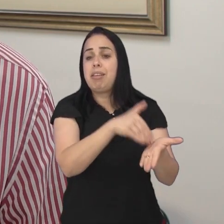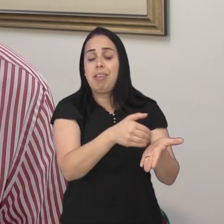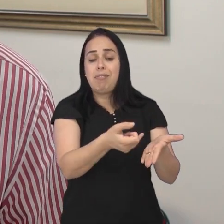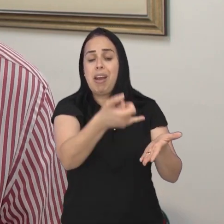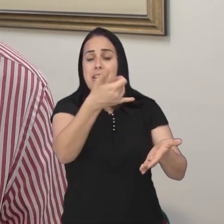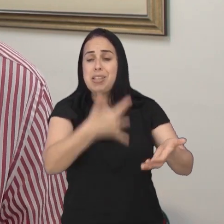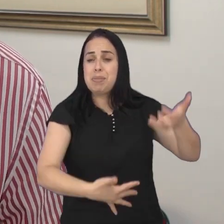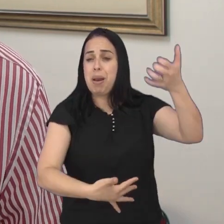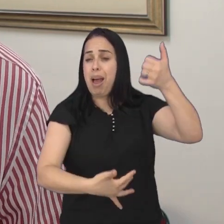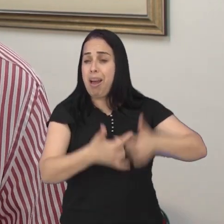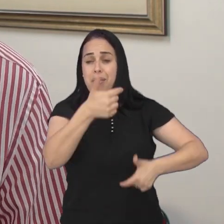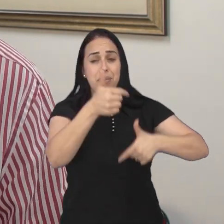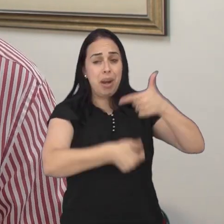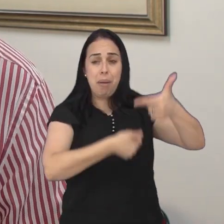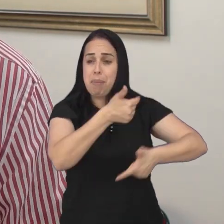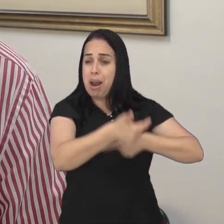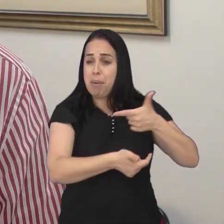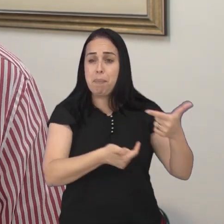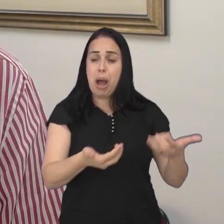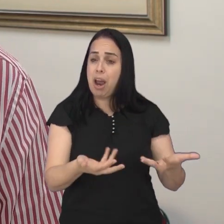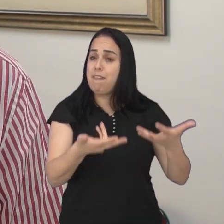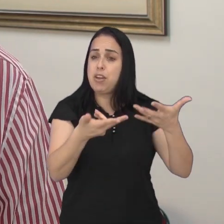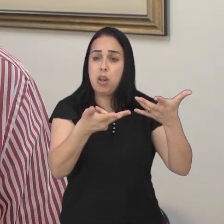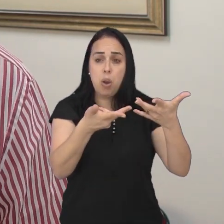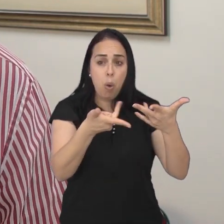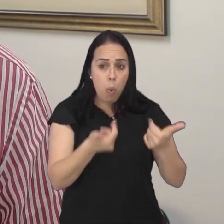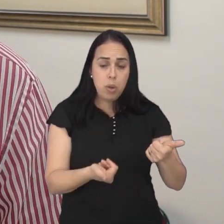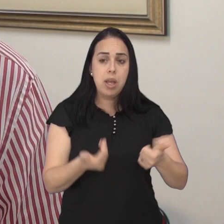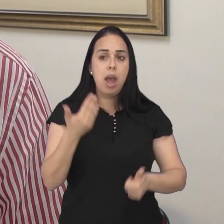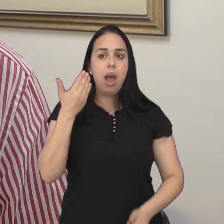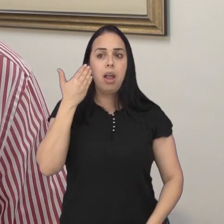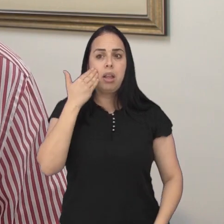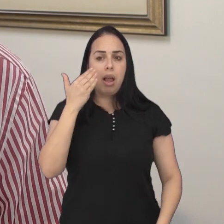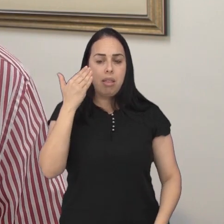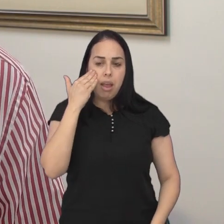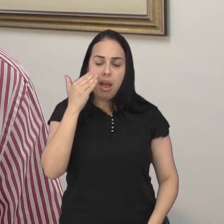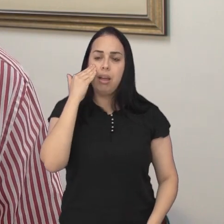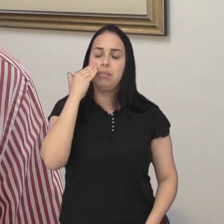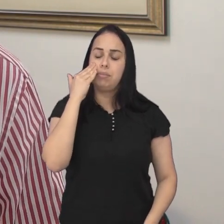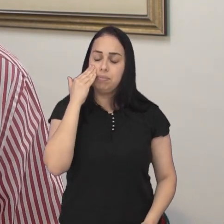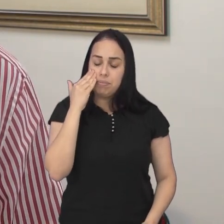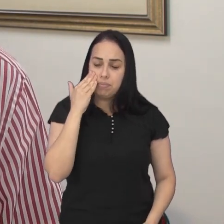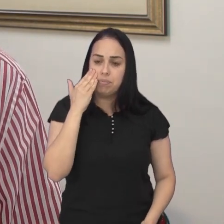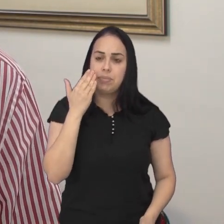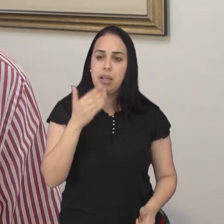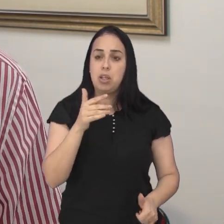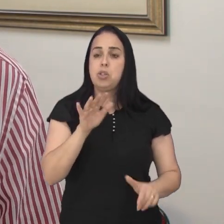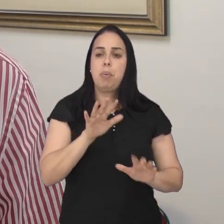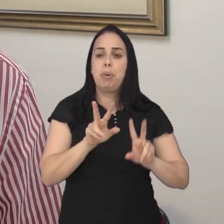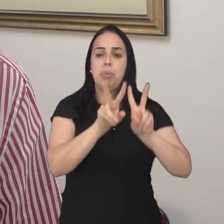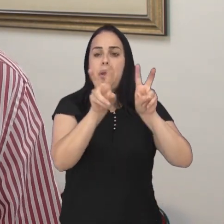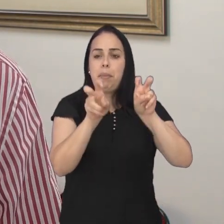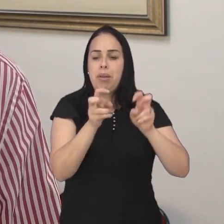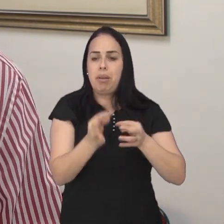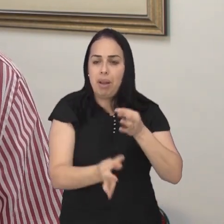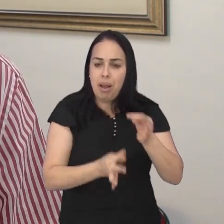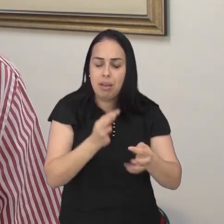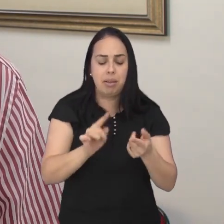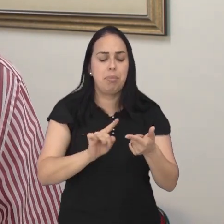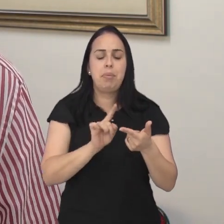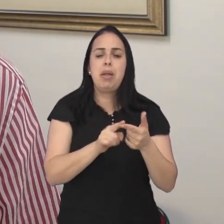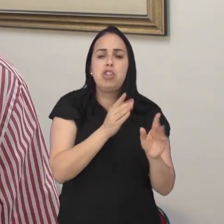Secretaria, que é muito bem feito pela doutora Elitânia, no sentido da oncologia, né, no tratamento,